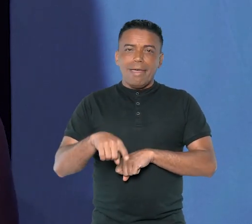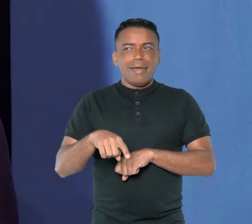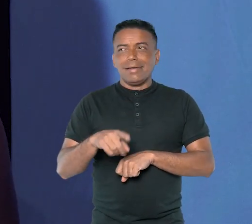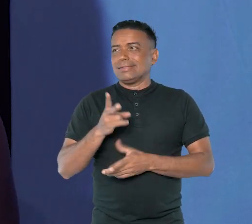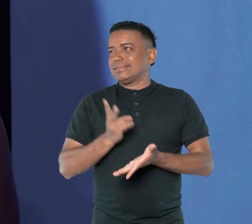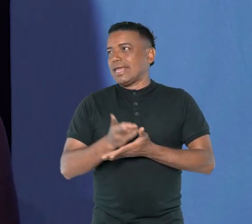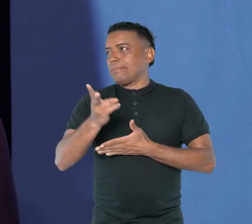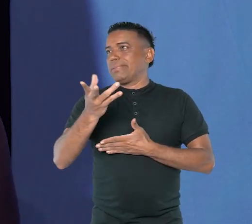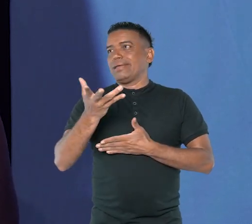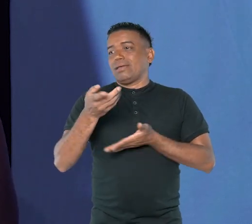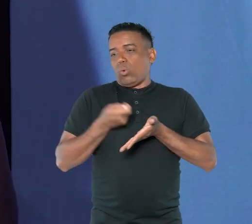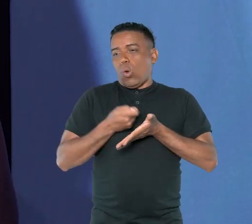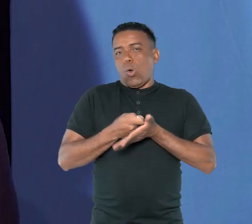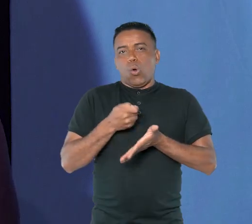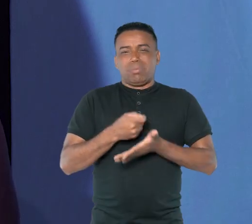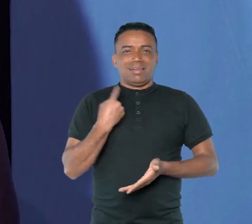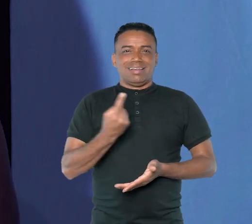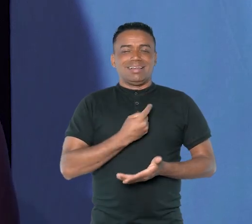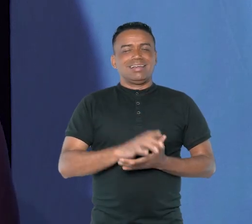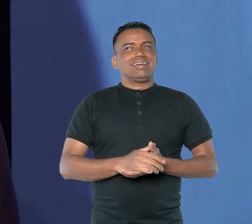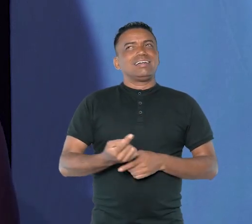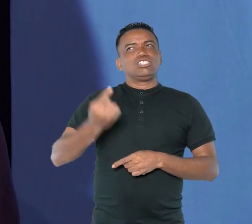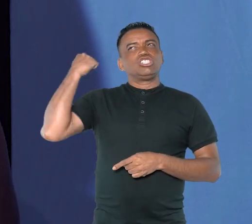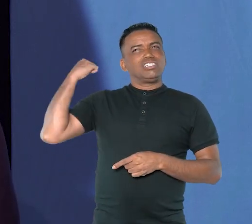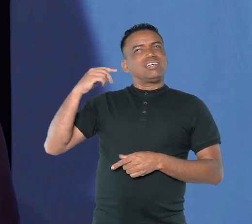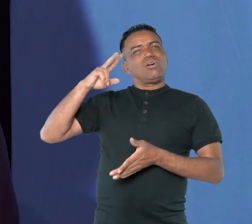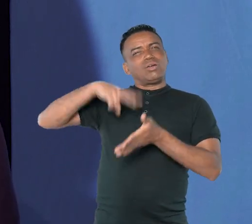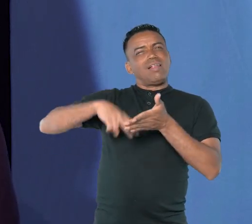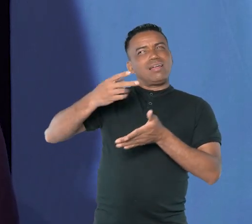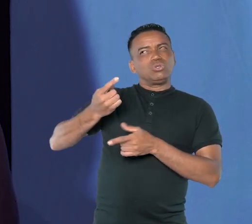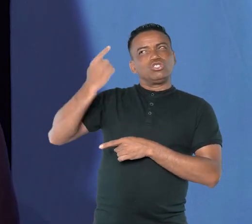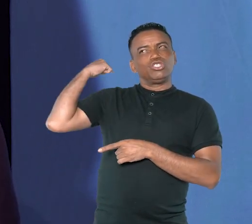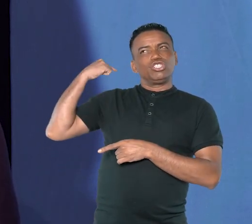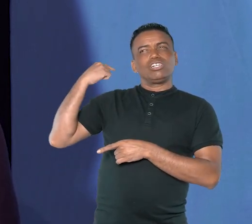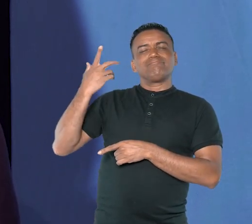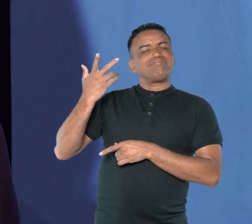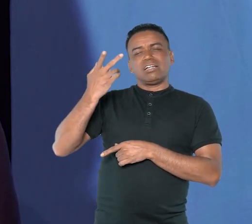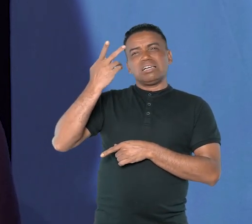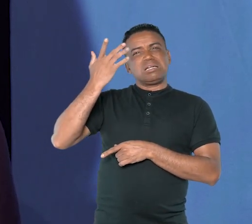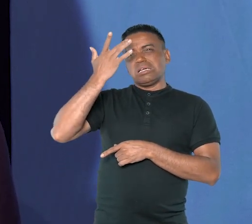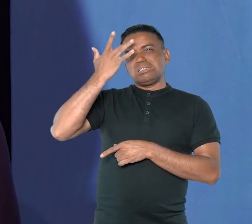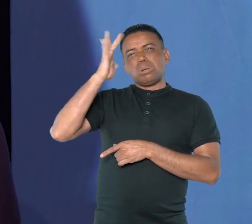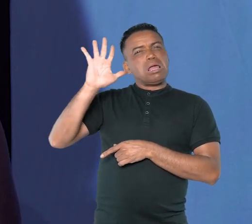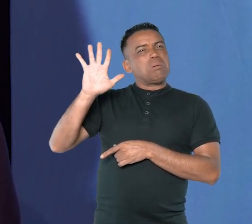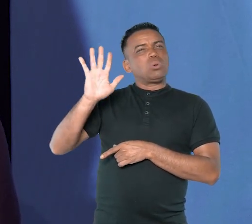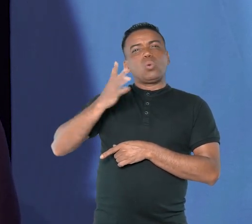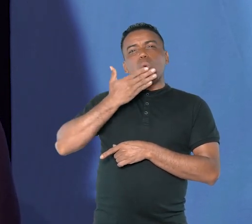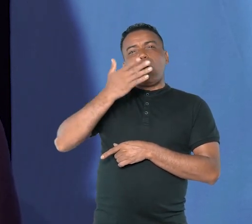nos escapa de alguma forma. Outro dia eu estava lendo aqui com não me lembro qual foi o autor, mas eu achei isso